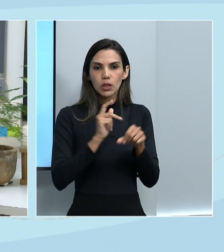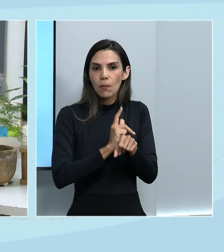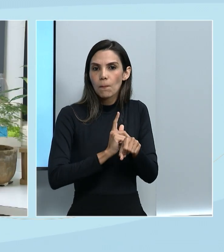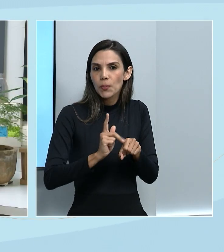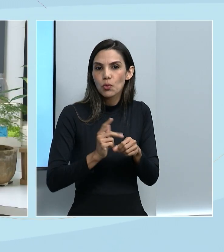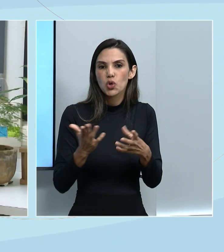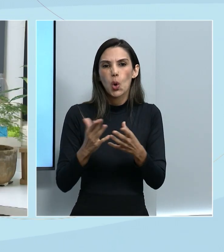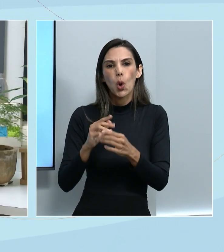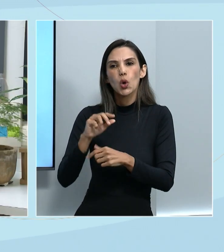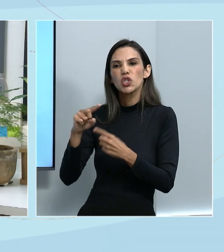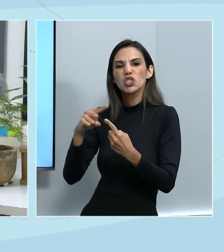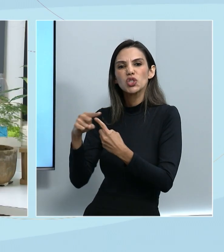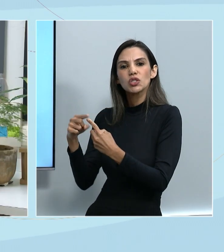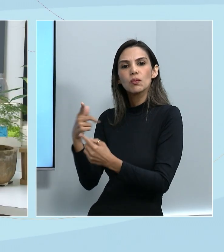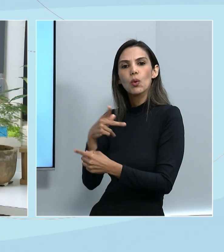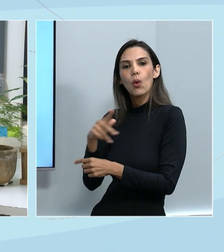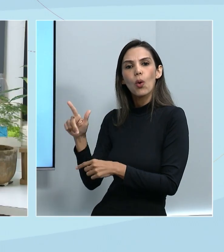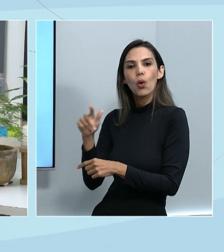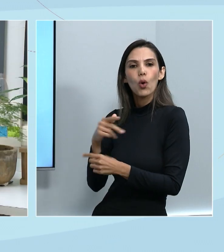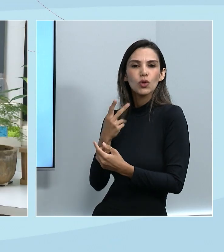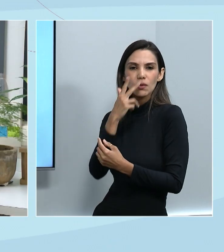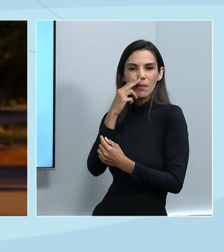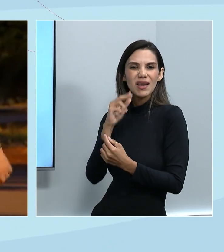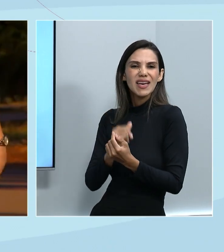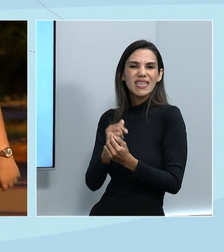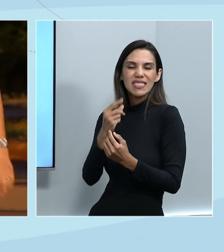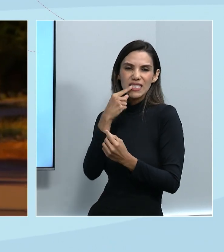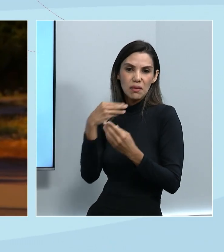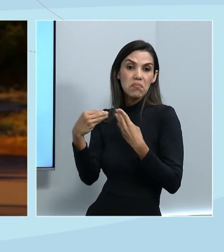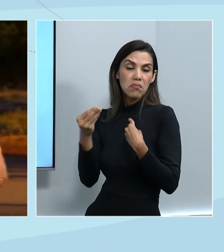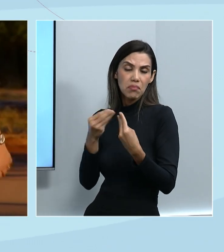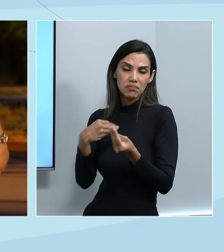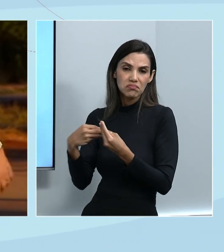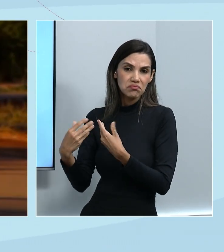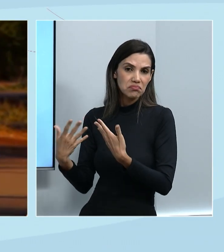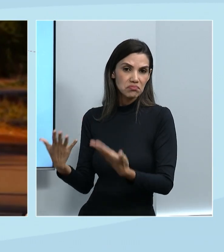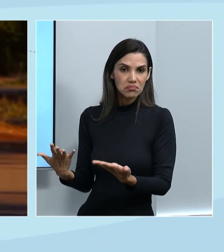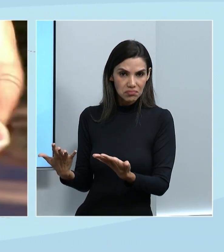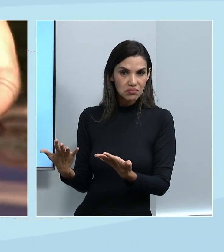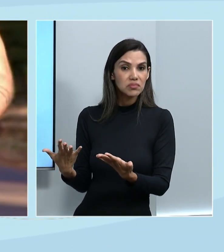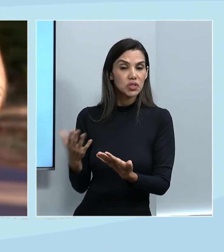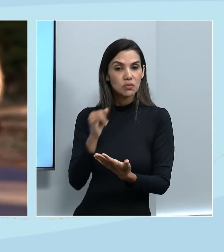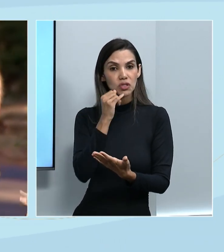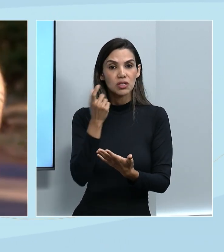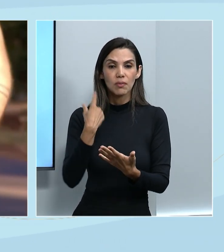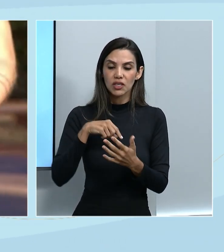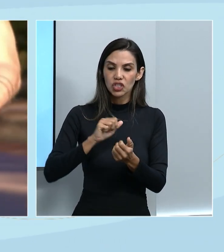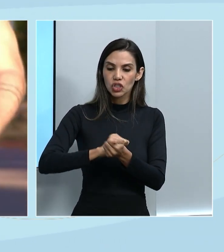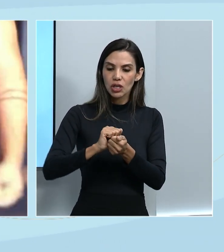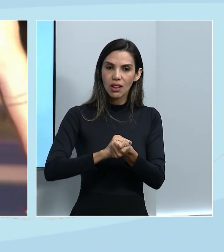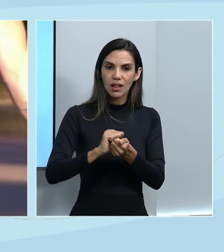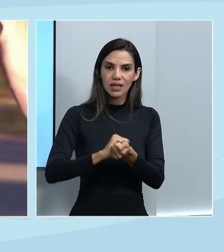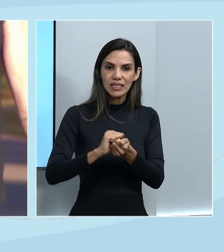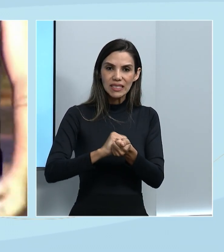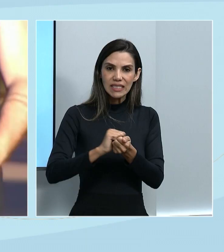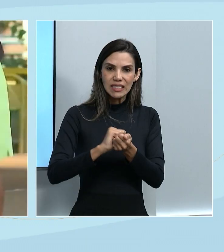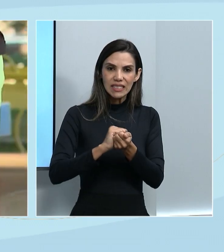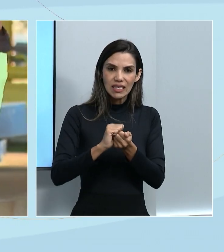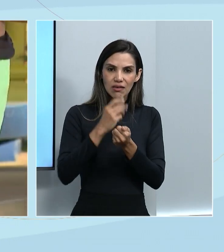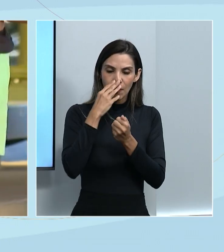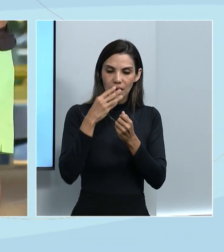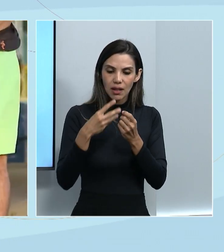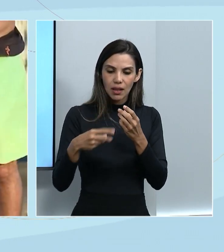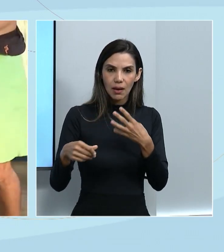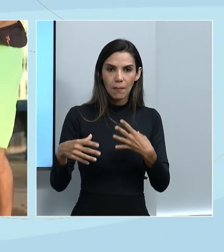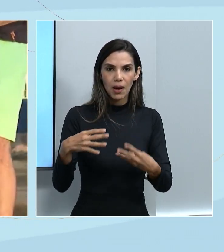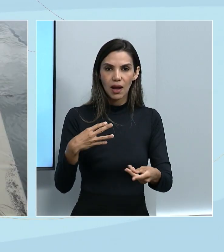de poliéster, de fibras plásticas, né? Essas roupas, quando a gente, por exemplo, lava, elas soltam